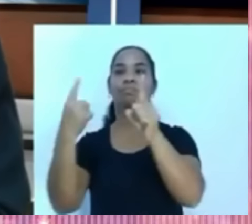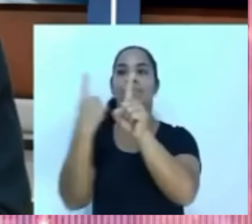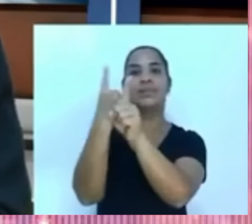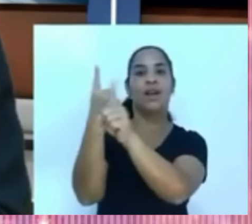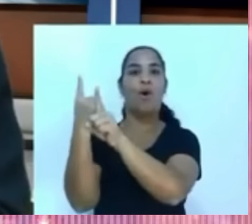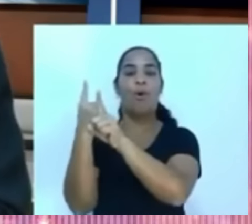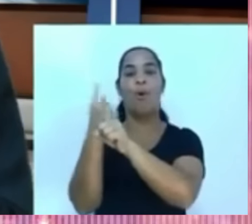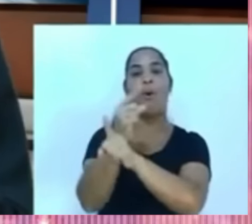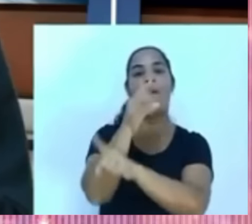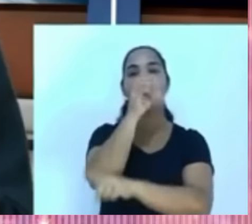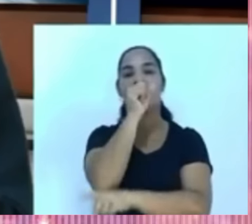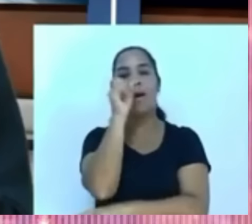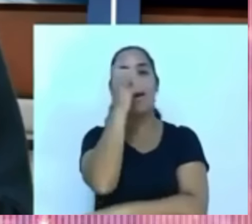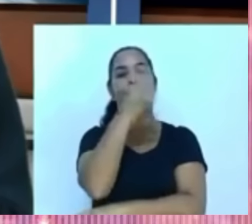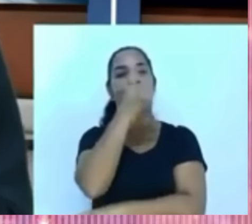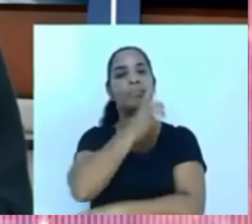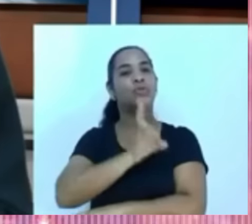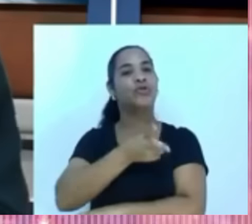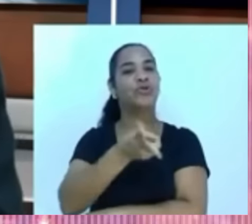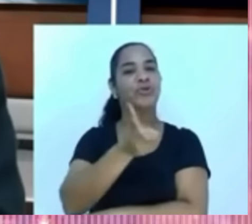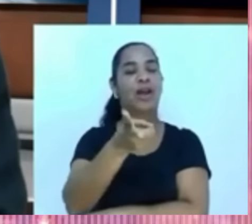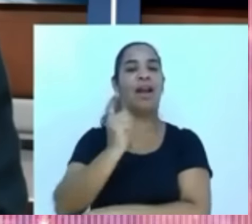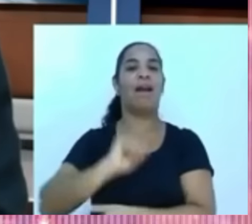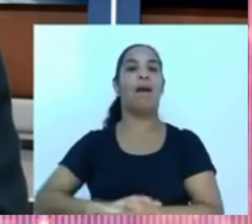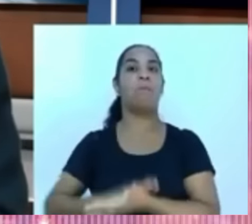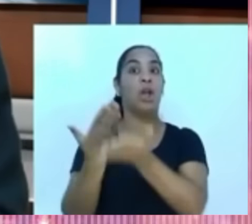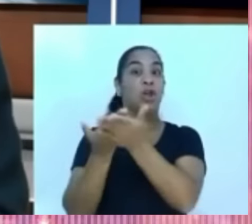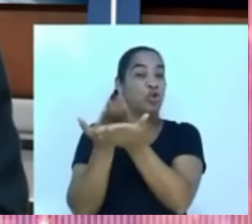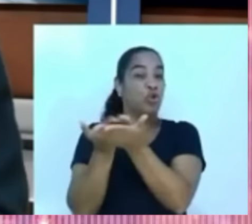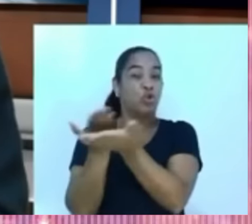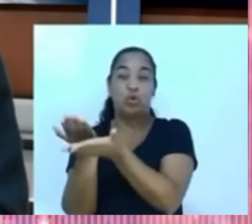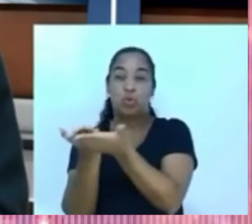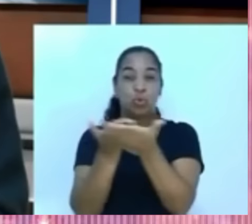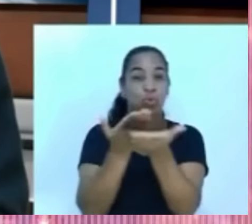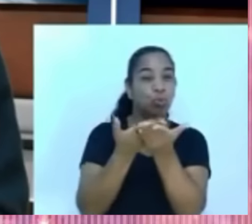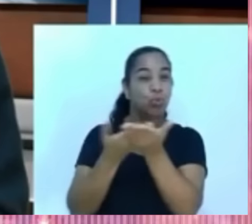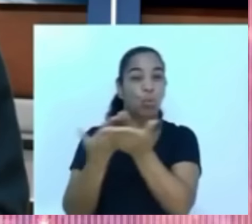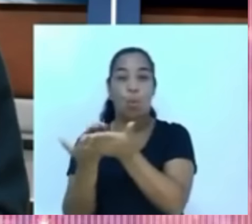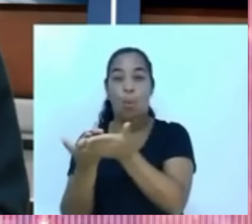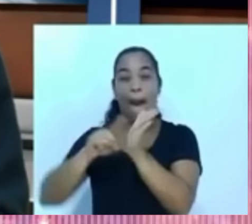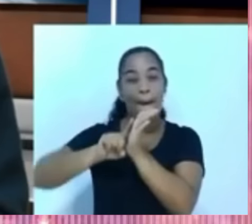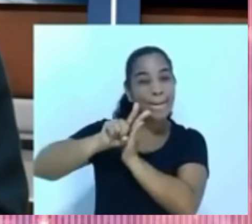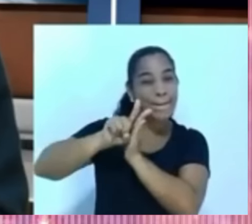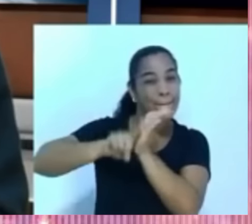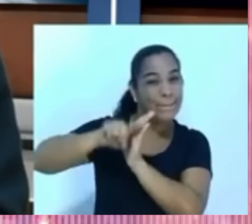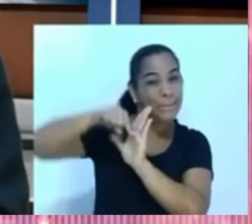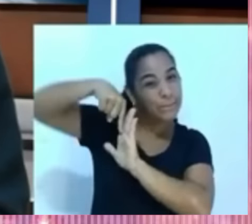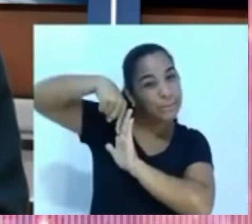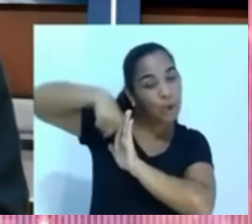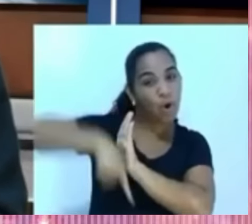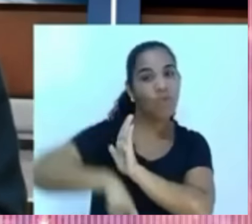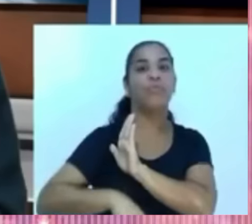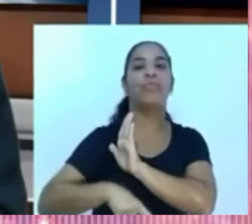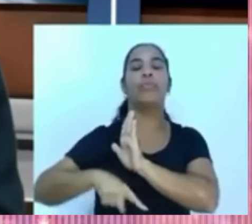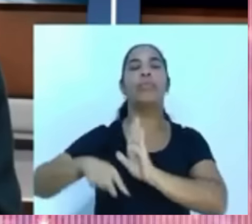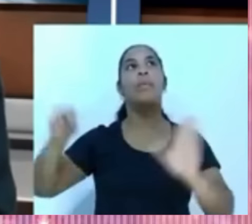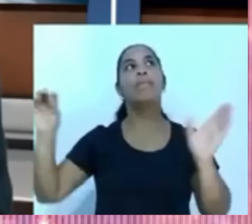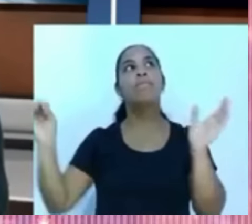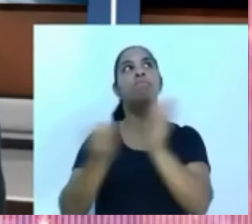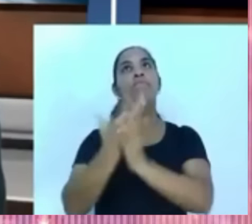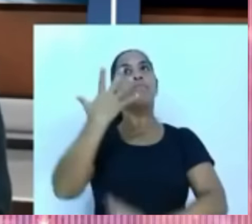semana aqueles de estudos profundos para criarem a quarta força em psicologia e essa